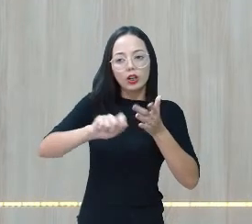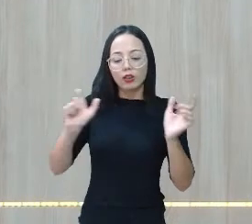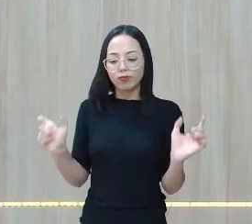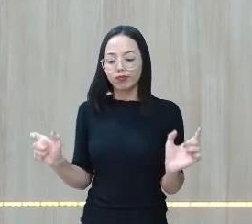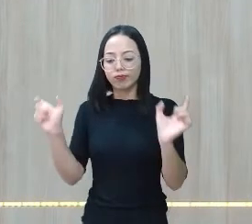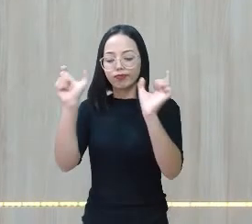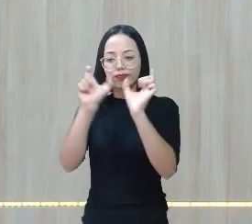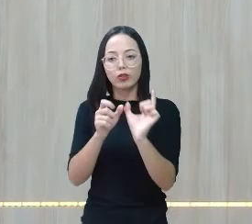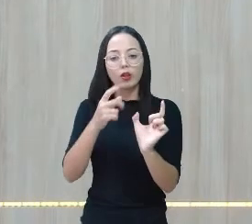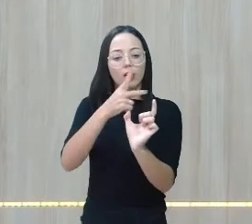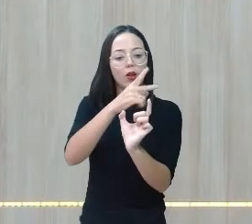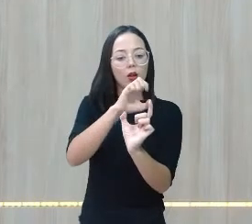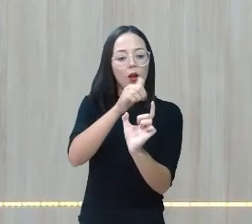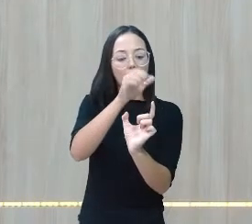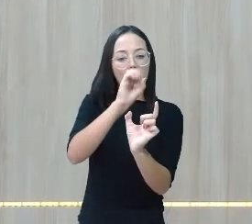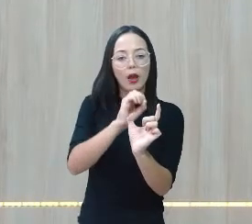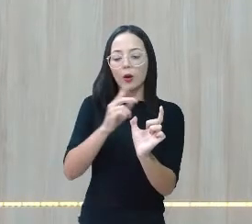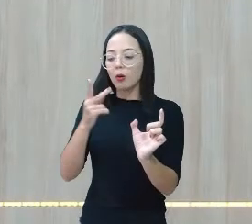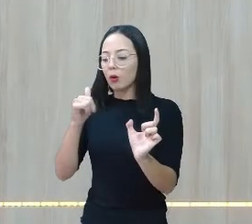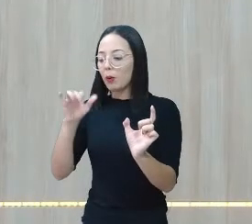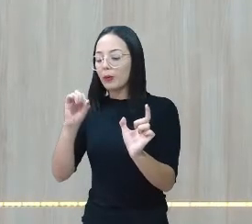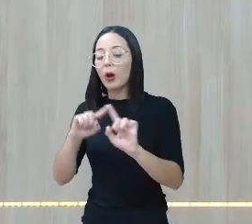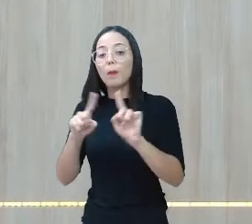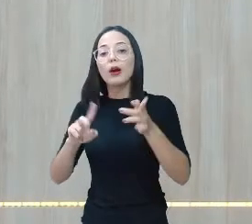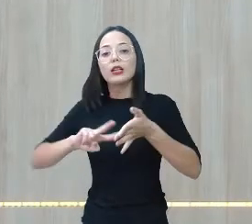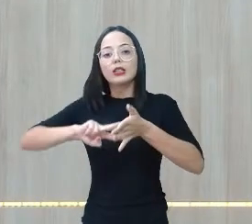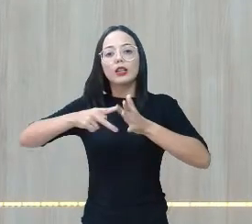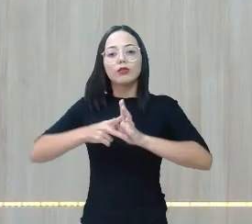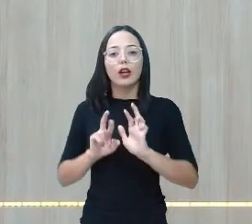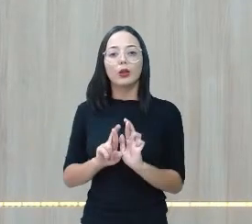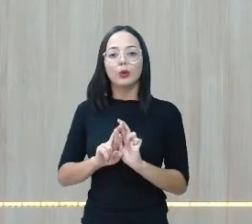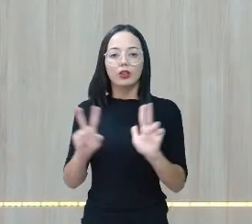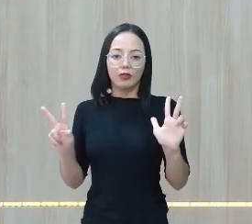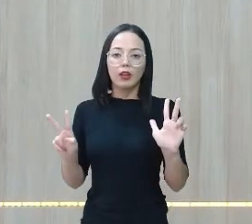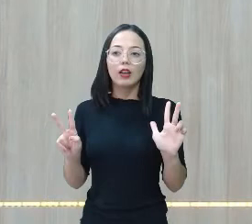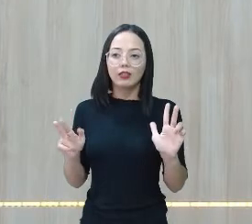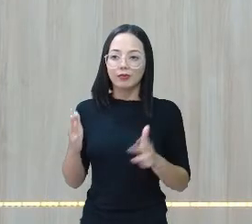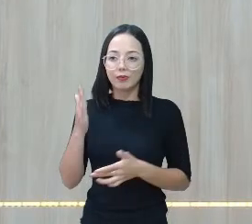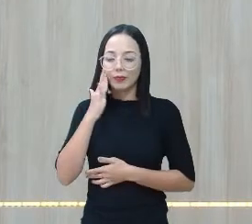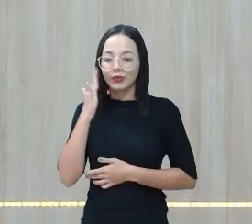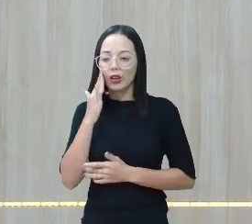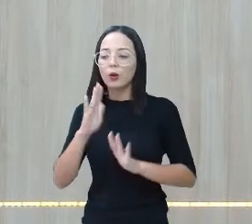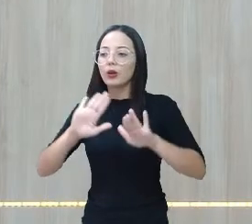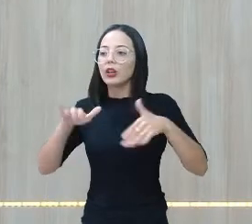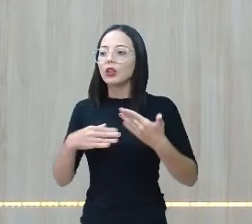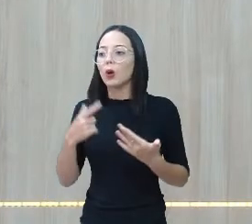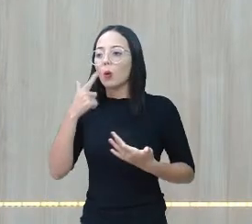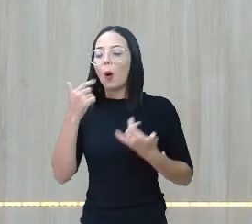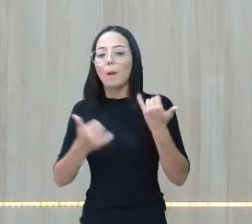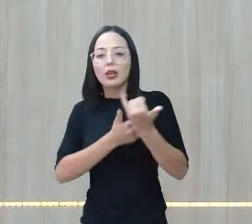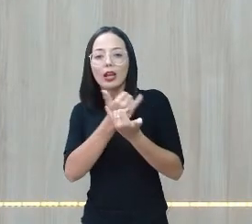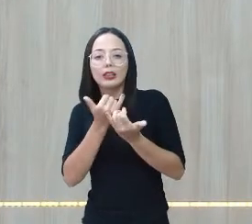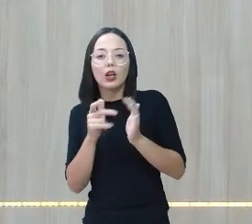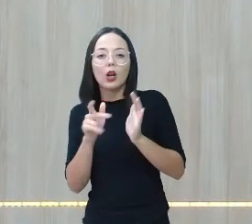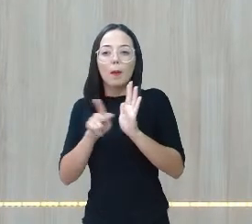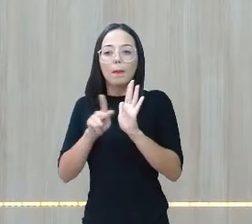e peão, mas elas têm significados diferentes. Então, quando eu faço essa brincadeira, criando o